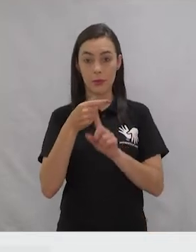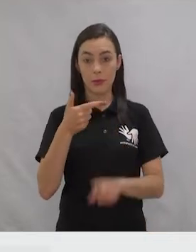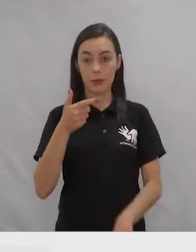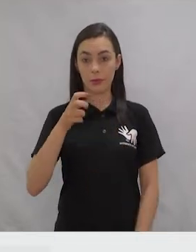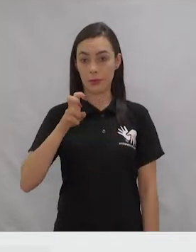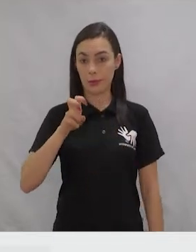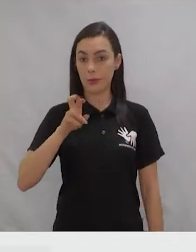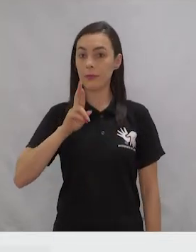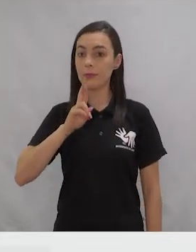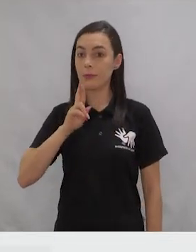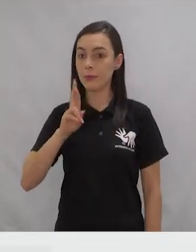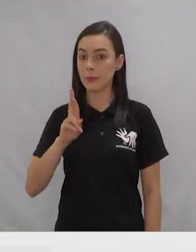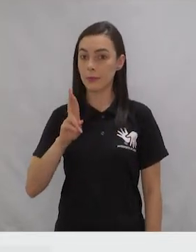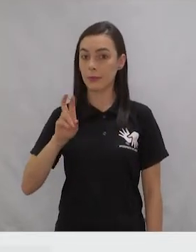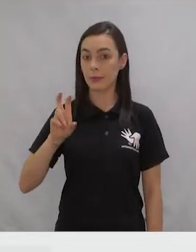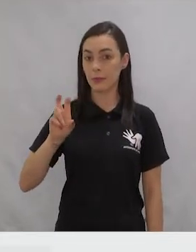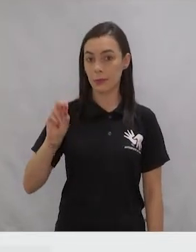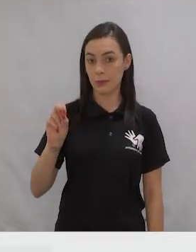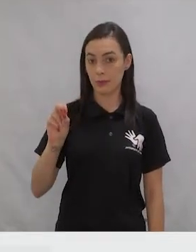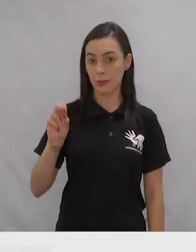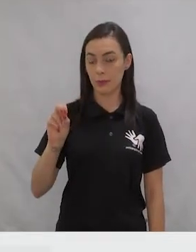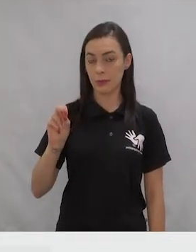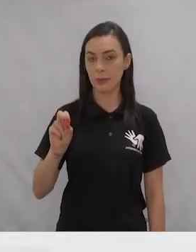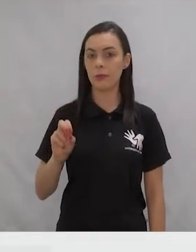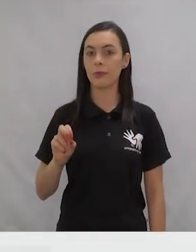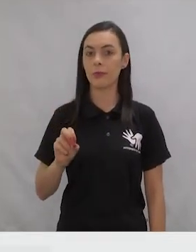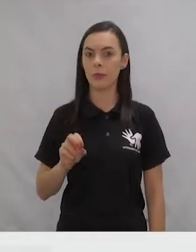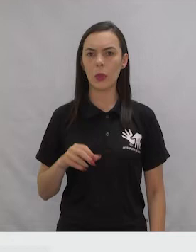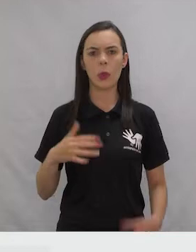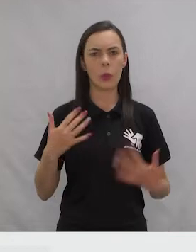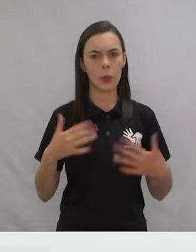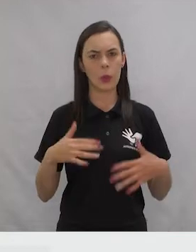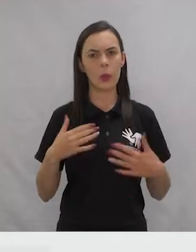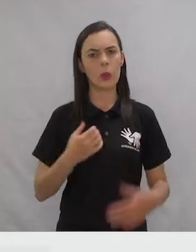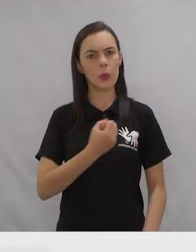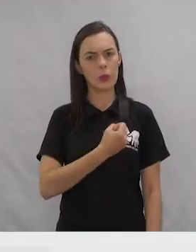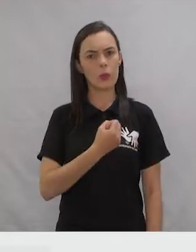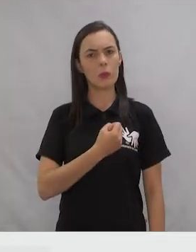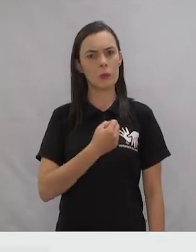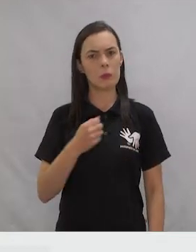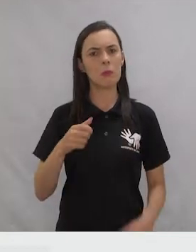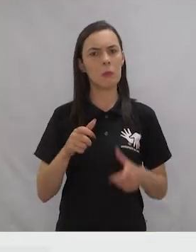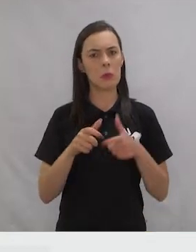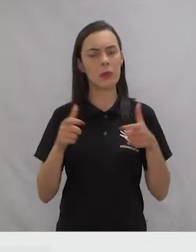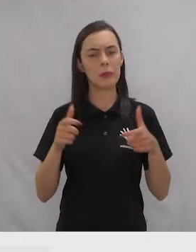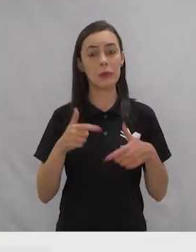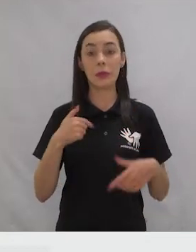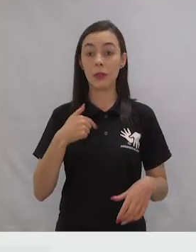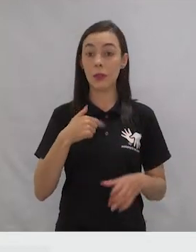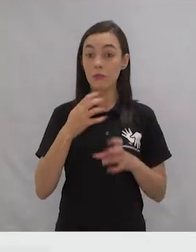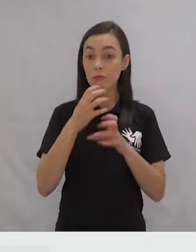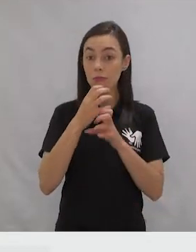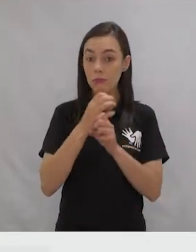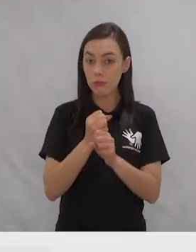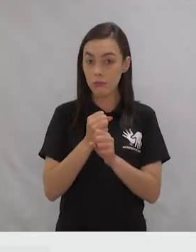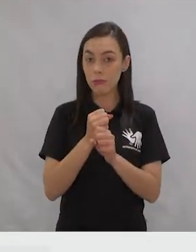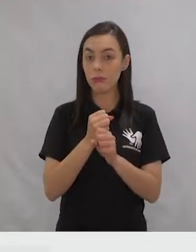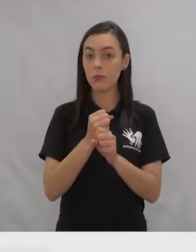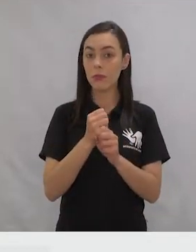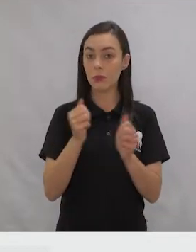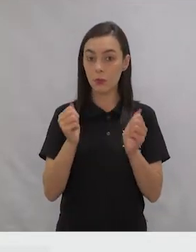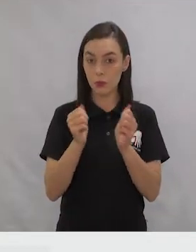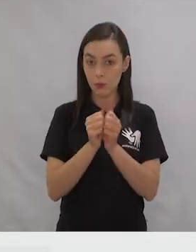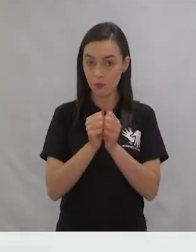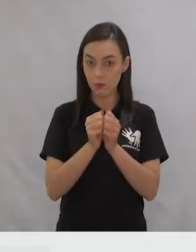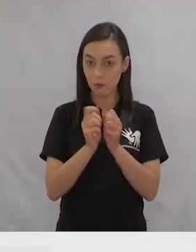mais 25 igual a 50. Um número grande. Então, eu somei, eu